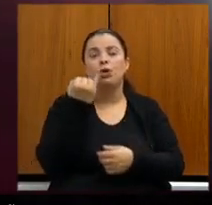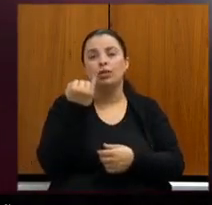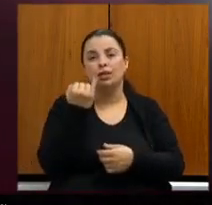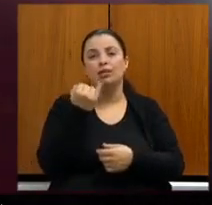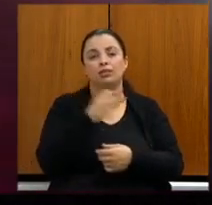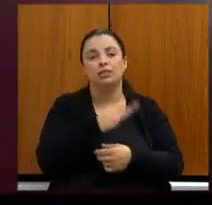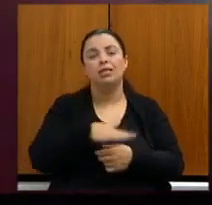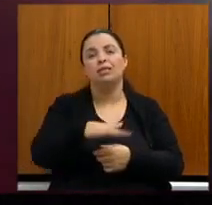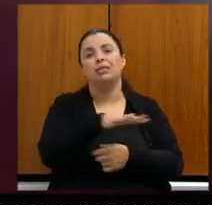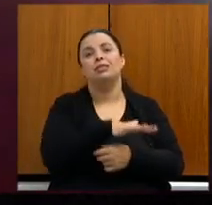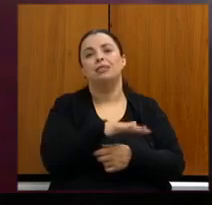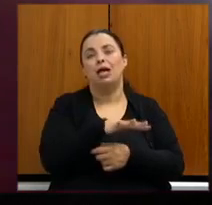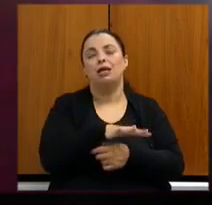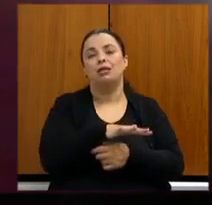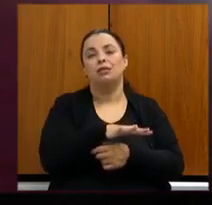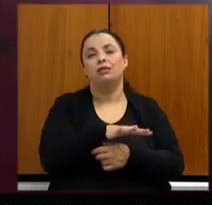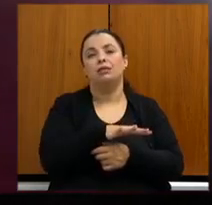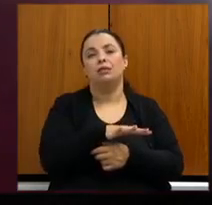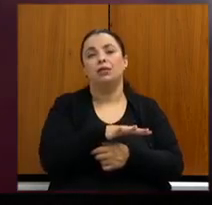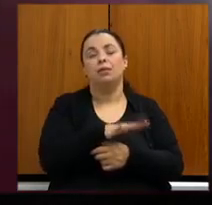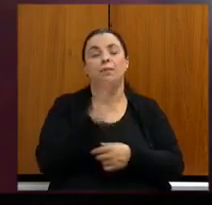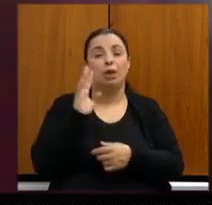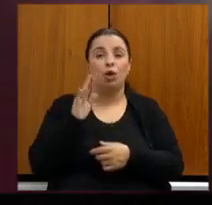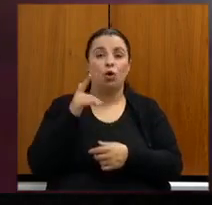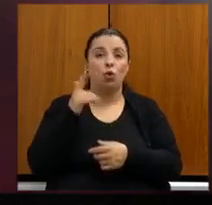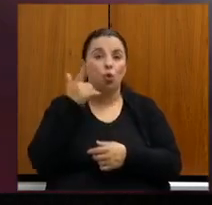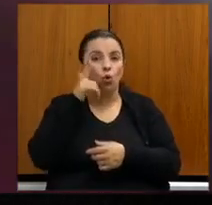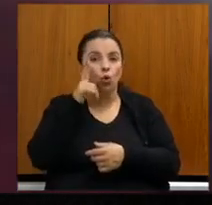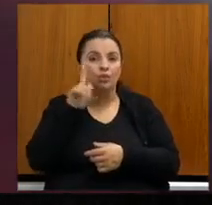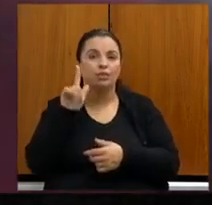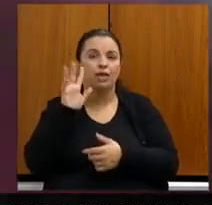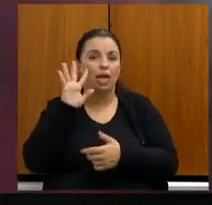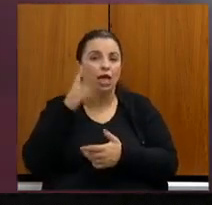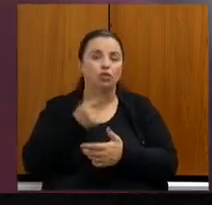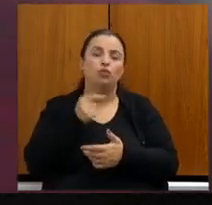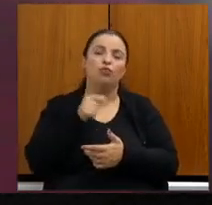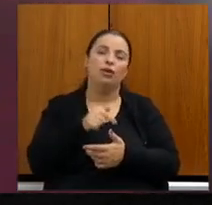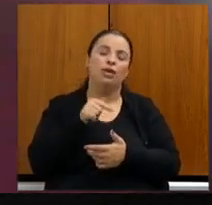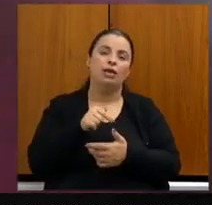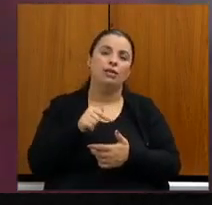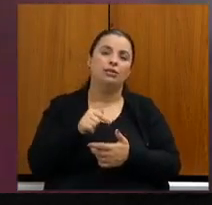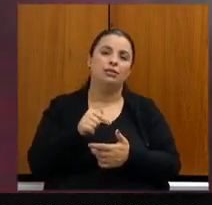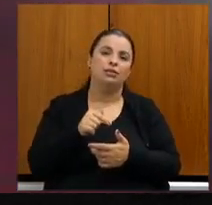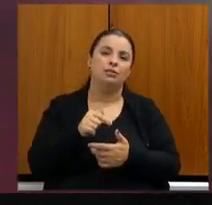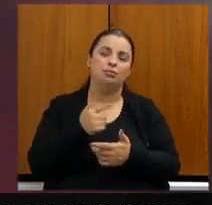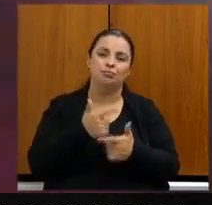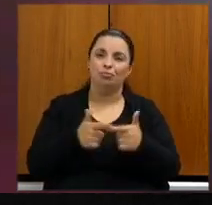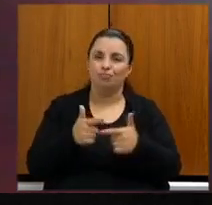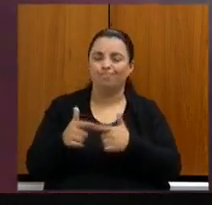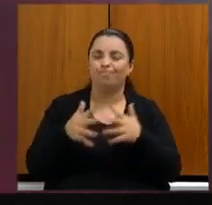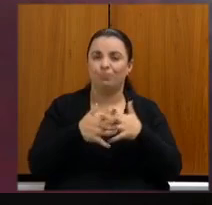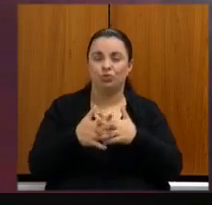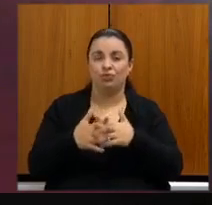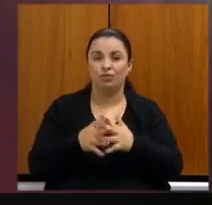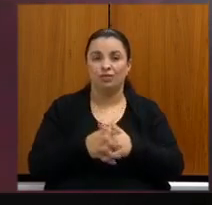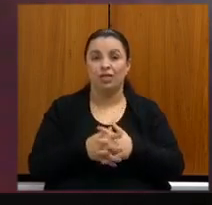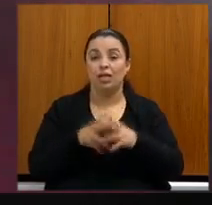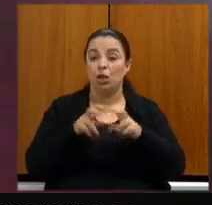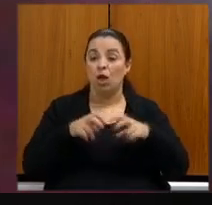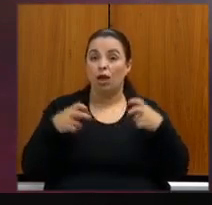casos né É E são muitos conflitos que a mesa acompanha né acredito que haja necessidade